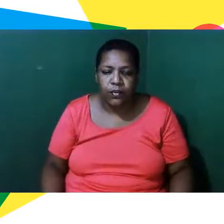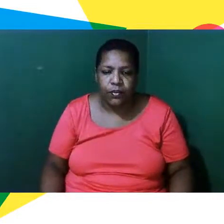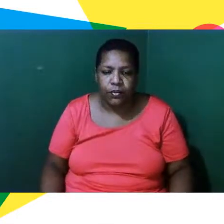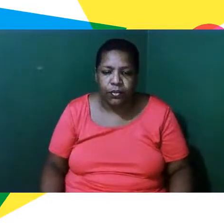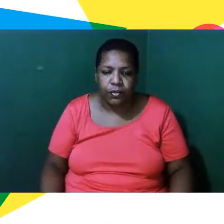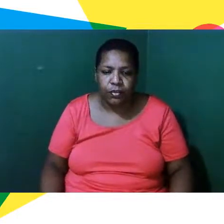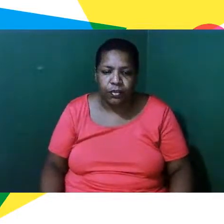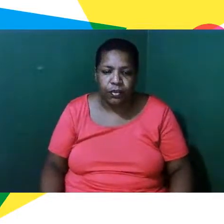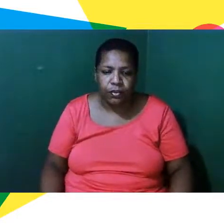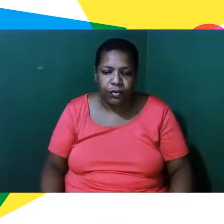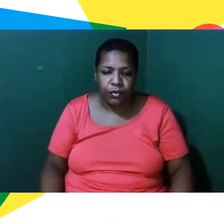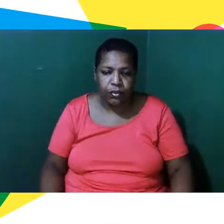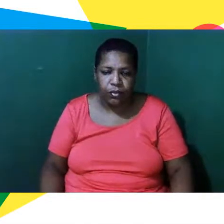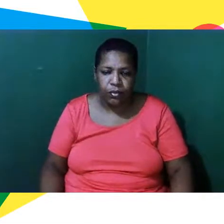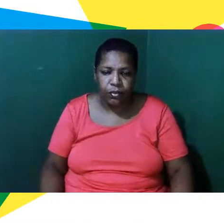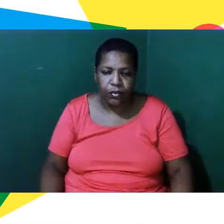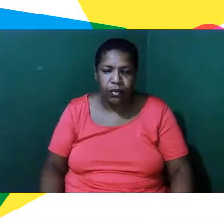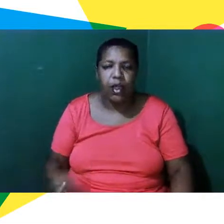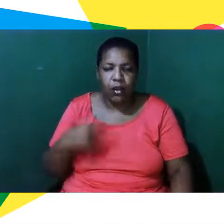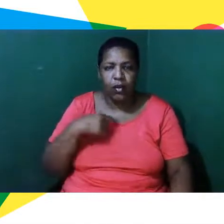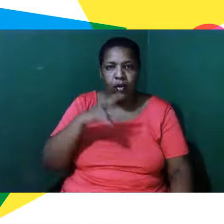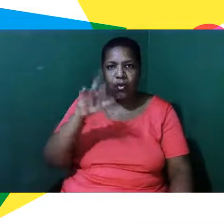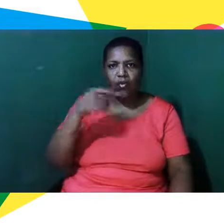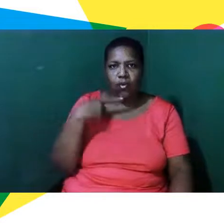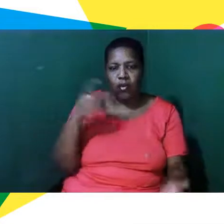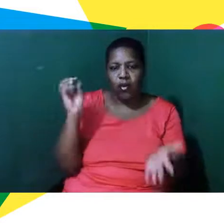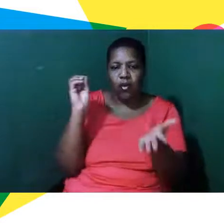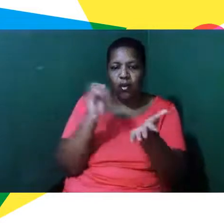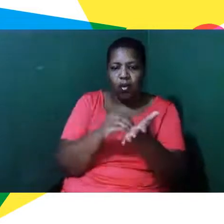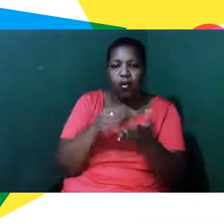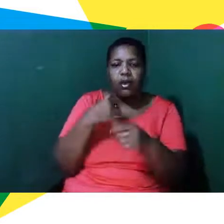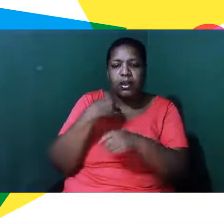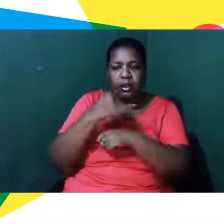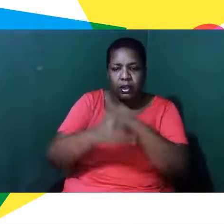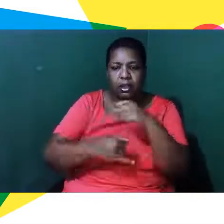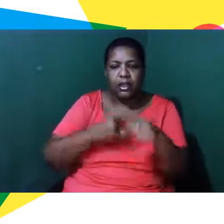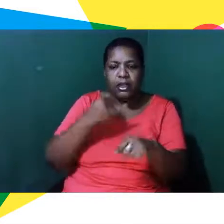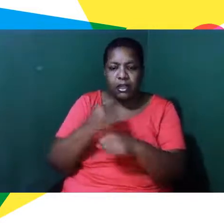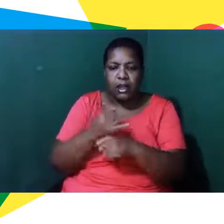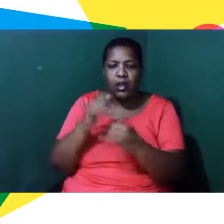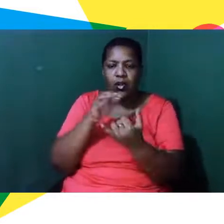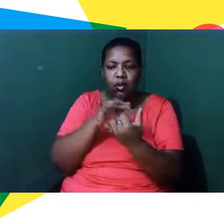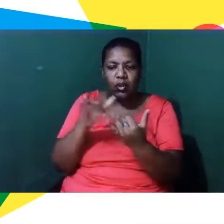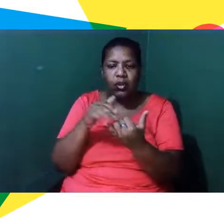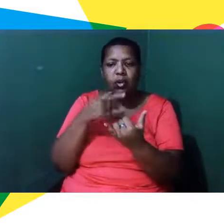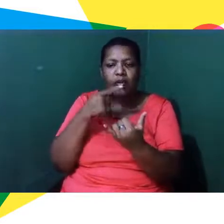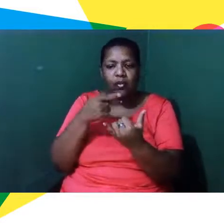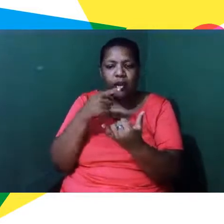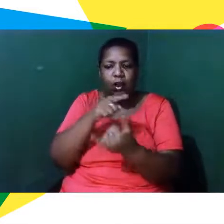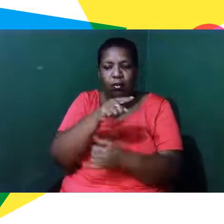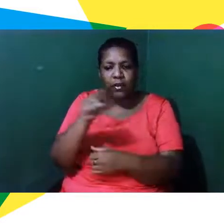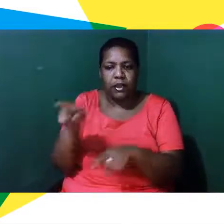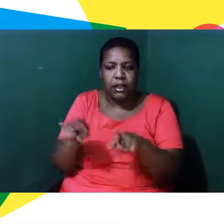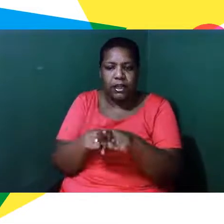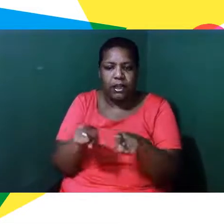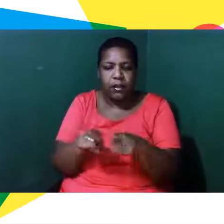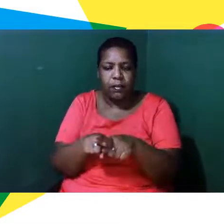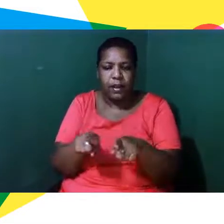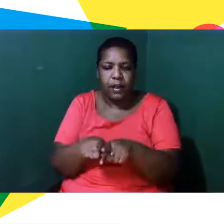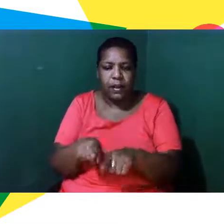tutoriais eu vou vou entrar no YouTube comentar para vocês também